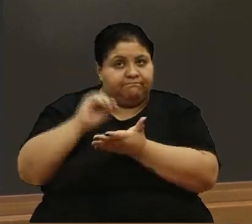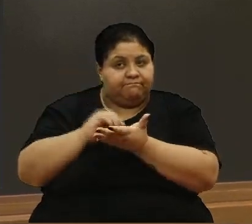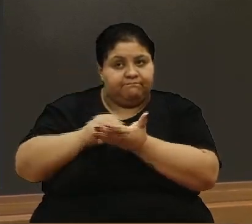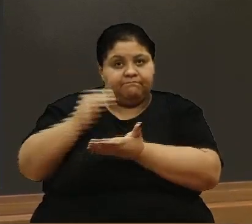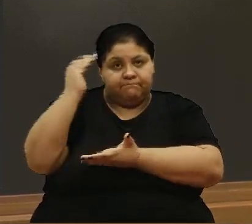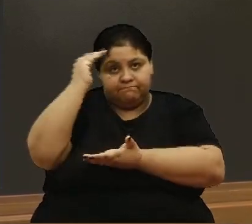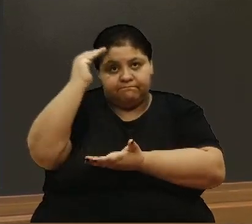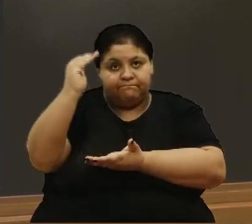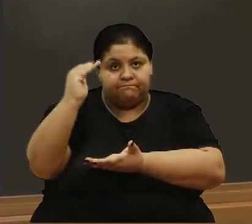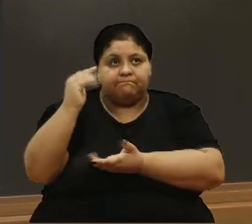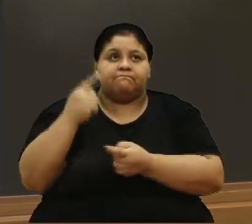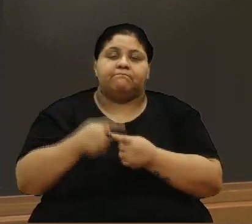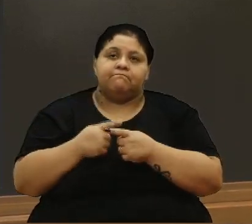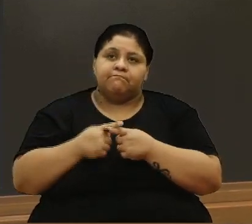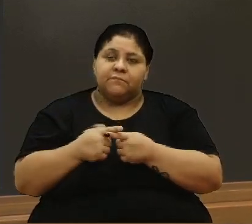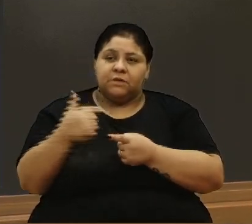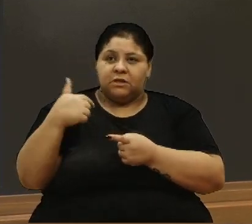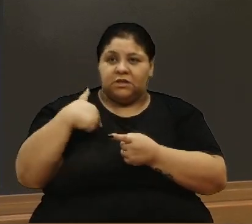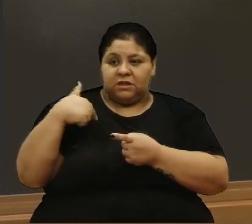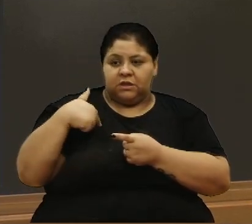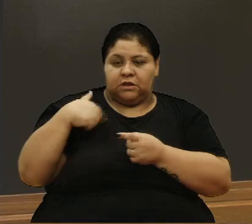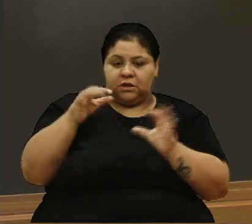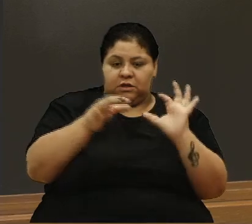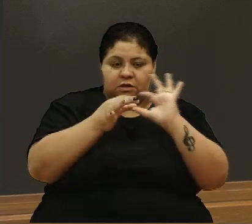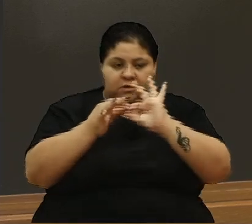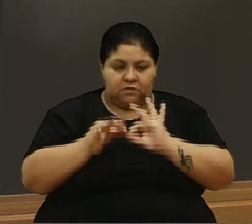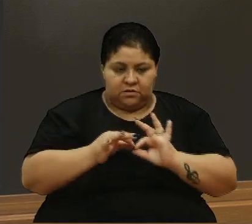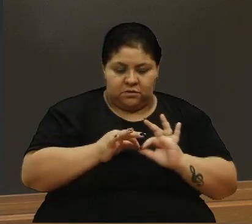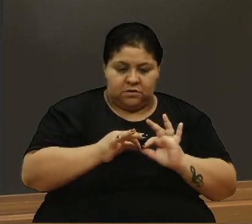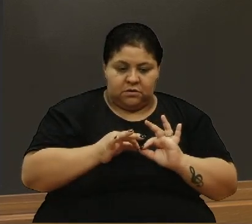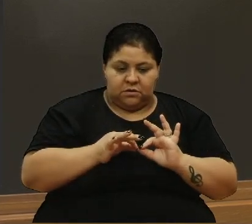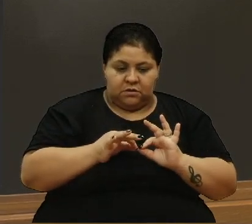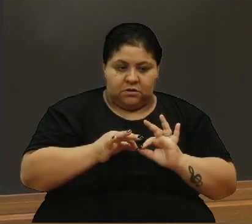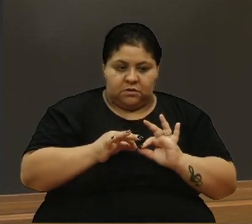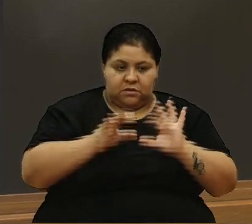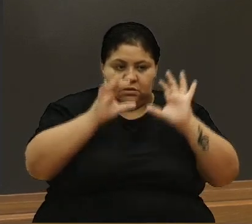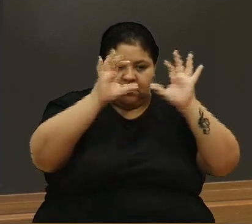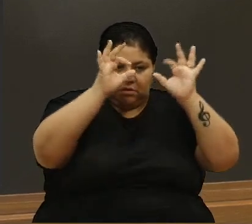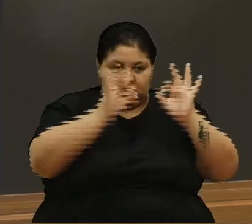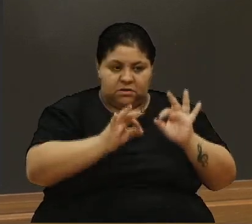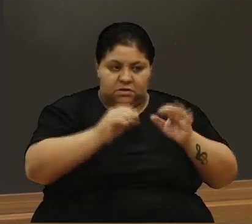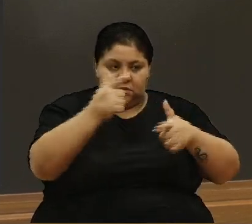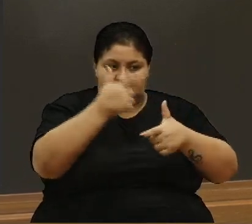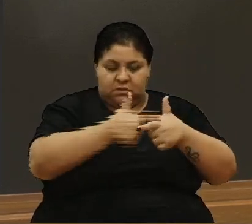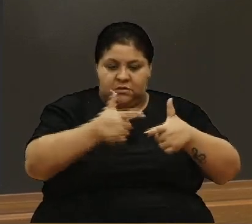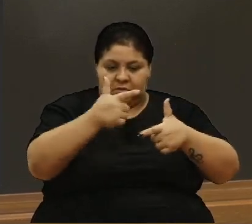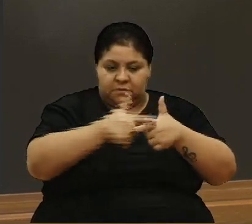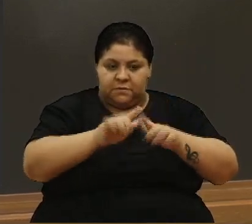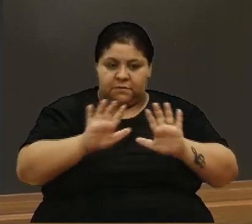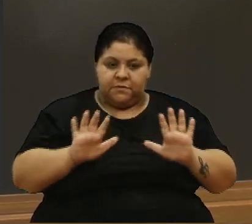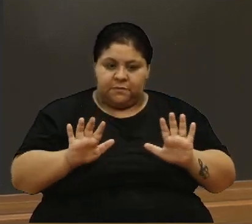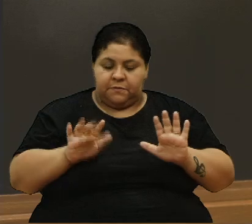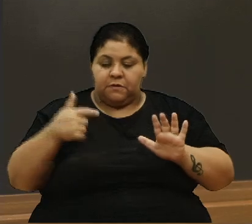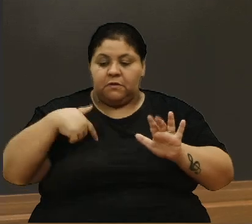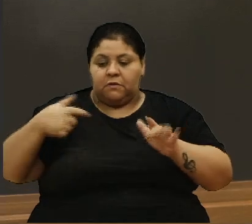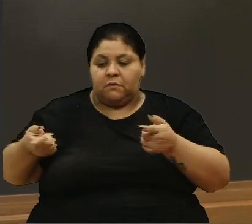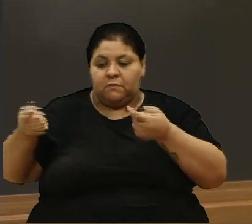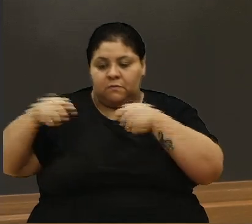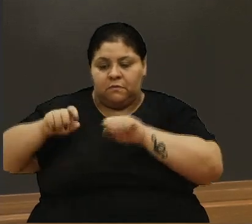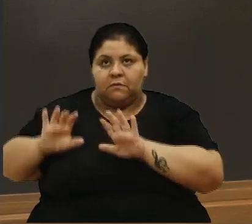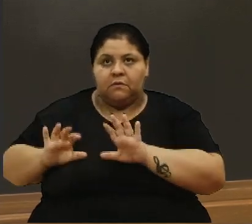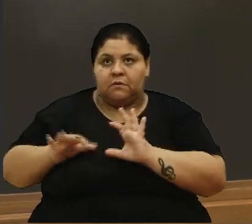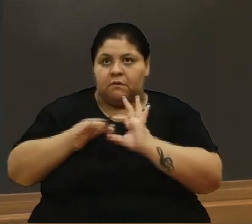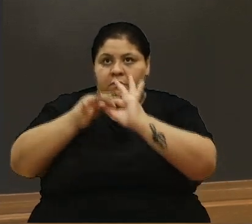respeito, porque se eu for elencar a integralidade dos problemas do governo Adiló, eu vou precisar